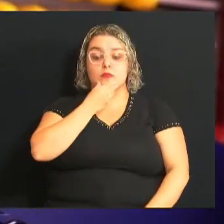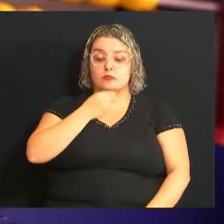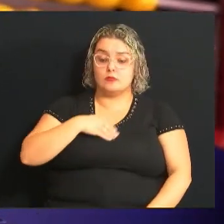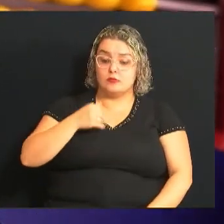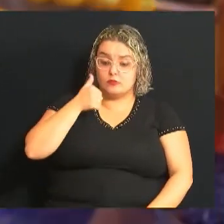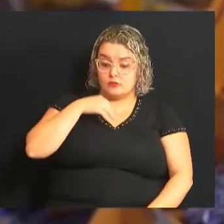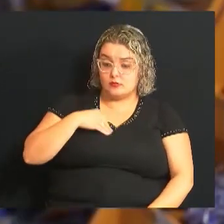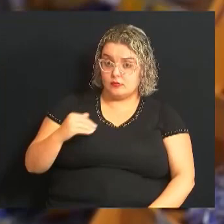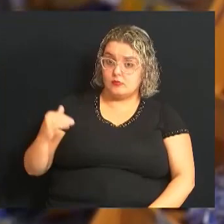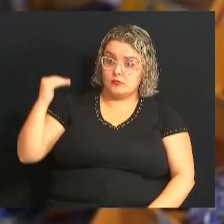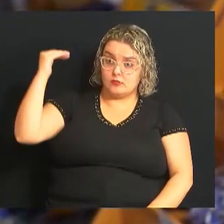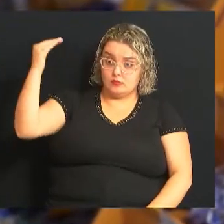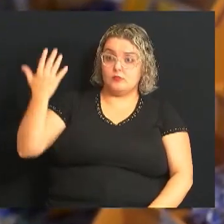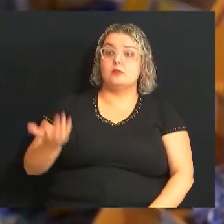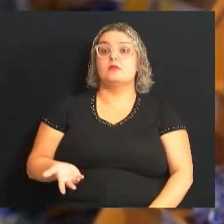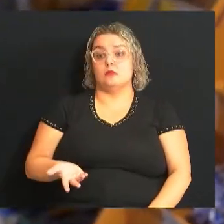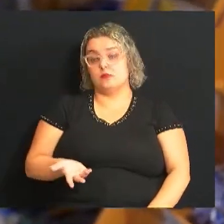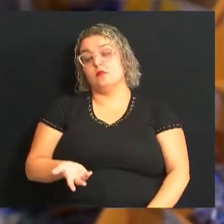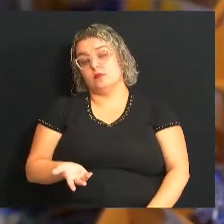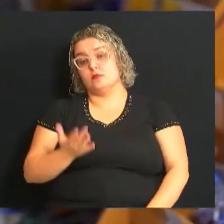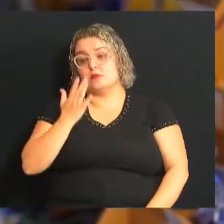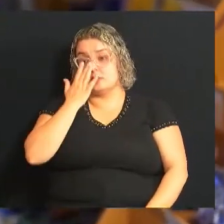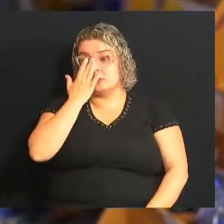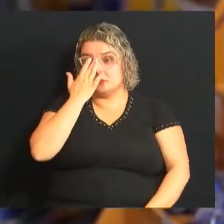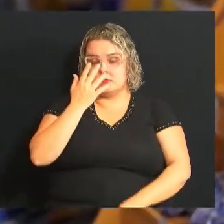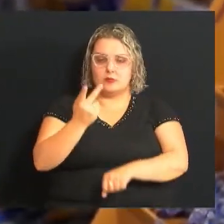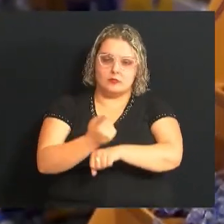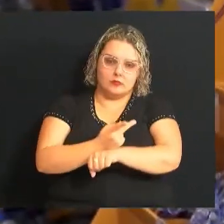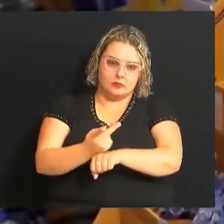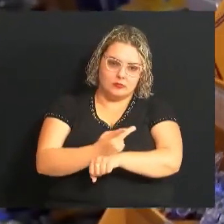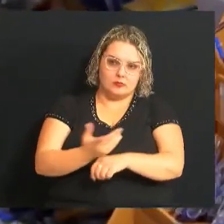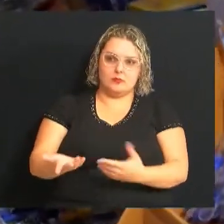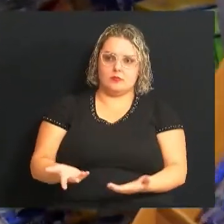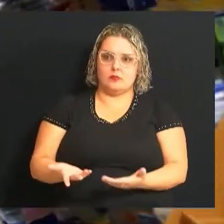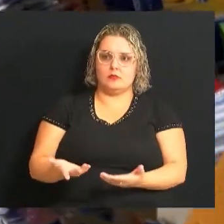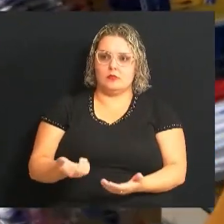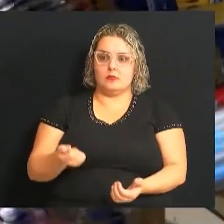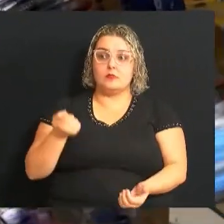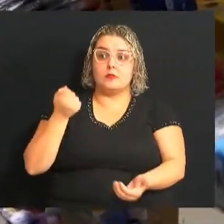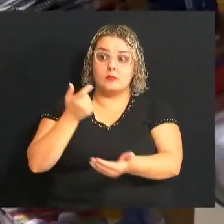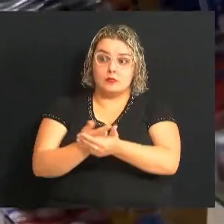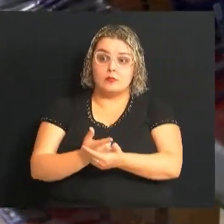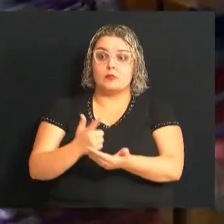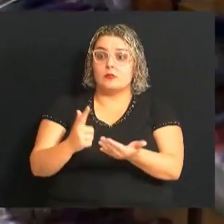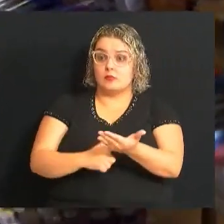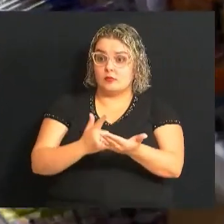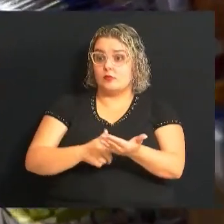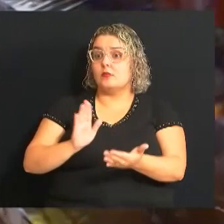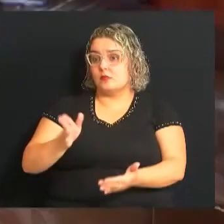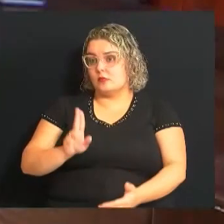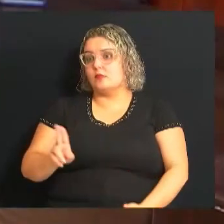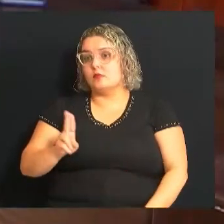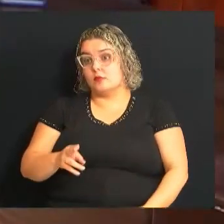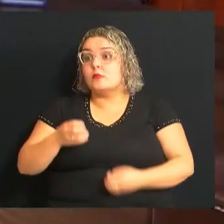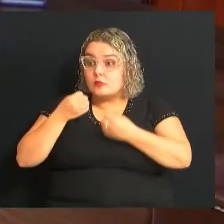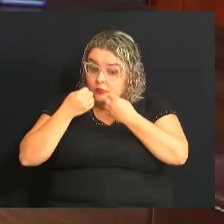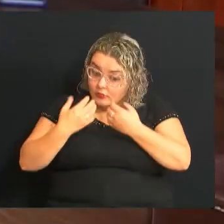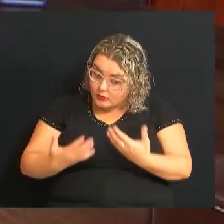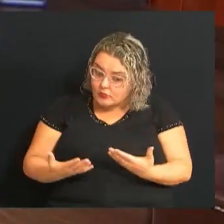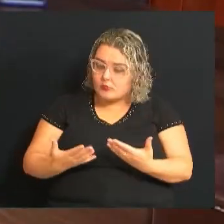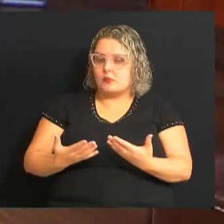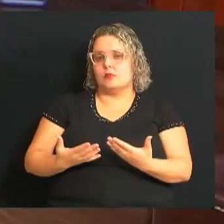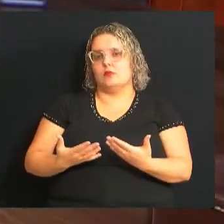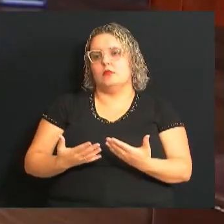Aqueles livros, né? Procurar comprar livros utilizados que estejam em bom estado, né? Então,